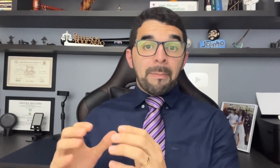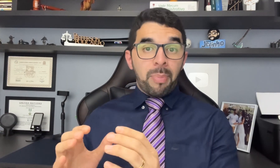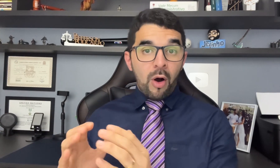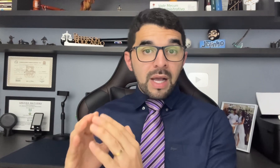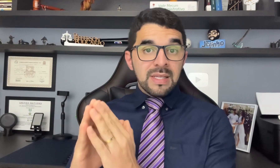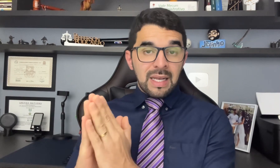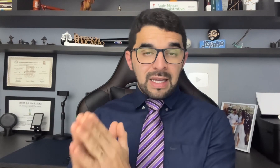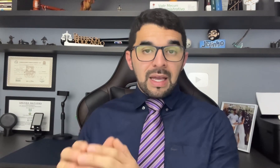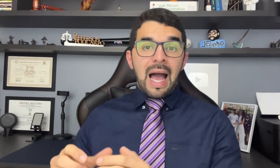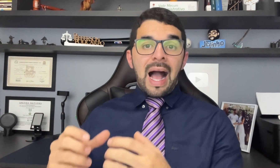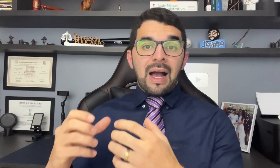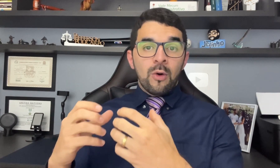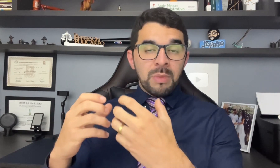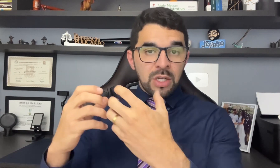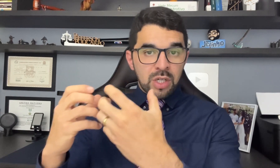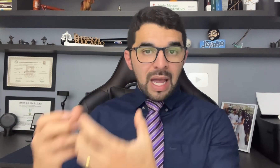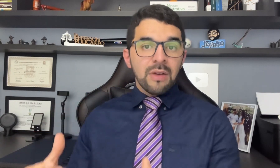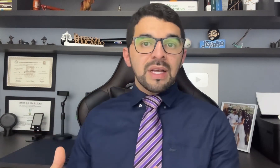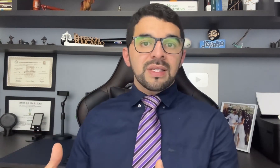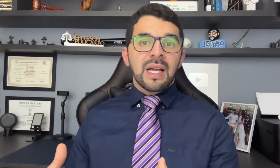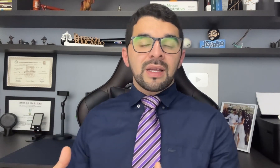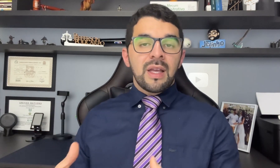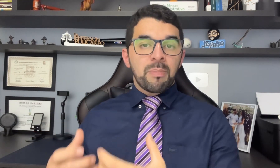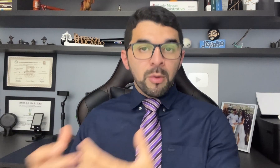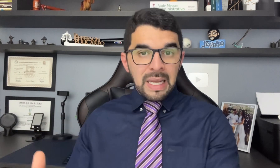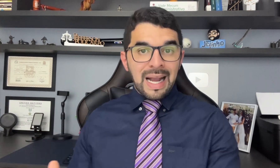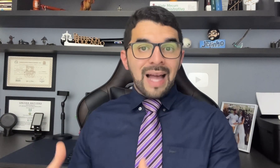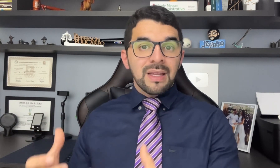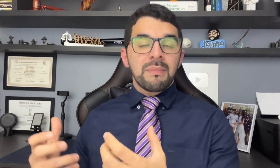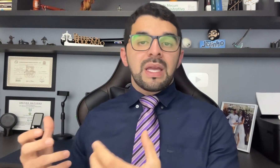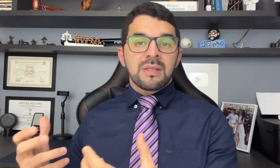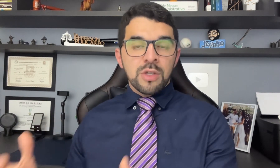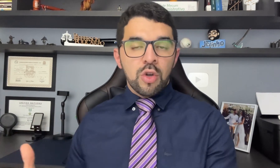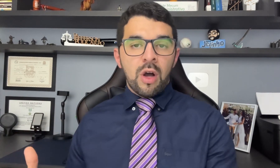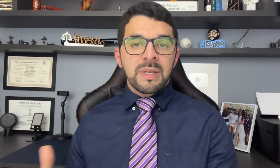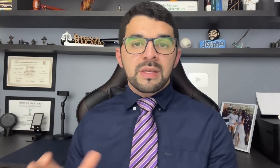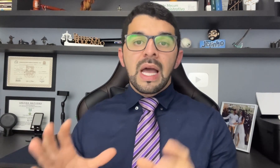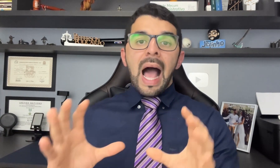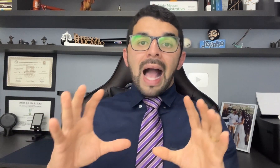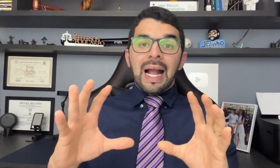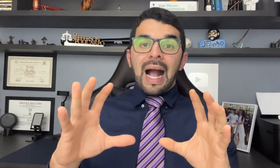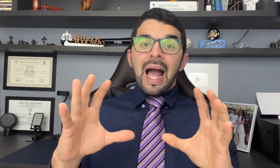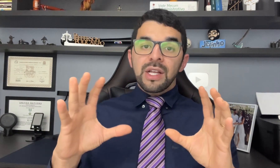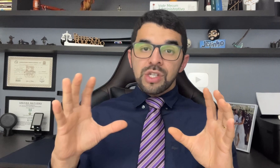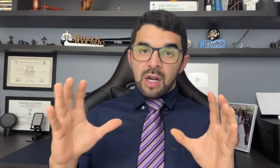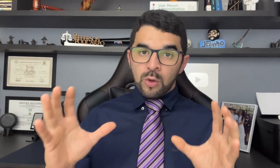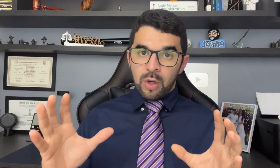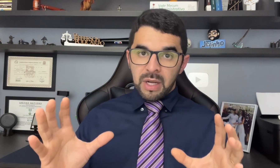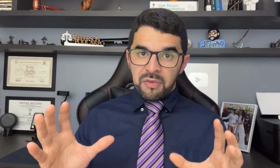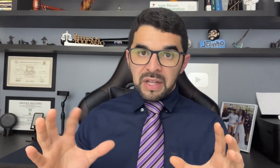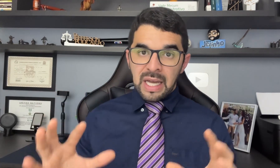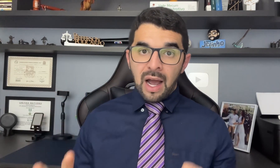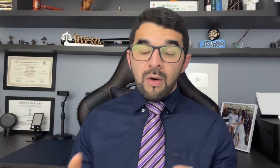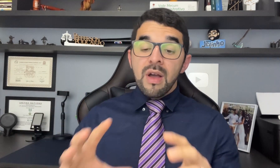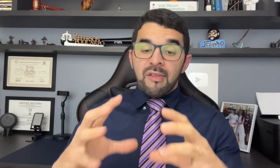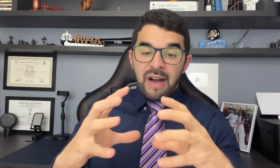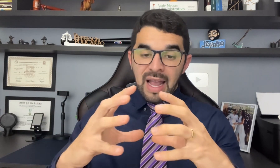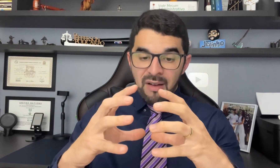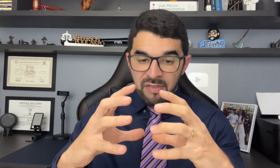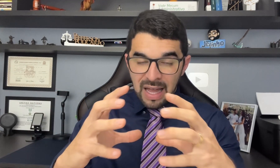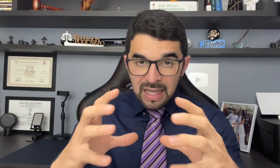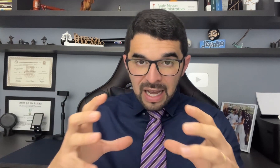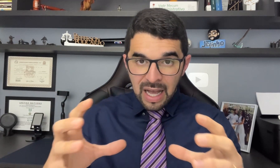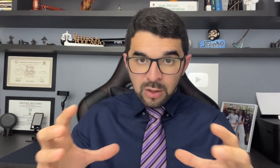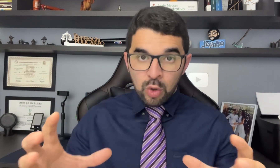E após ali, o Ministério da Cidadania publicar também essas normas, a Caixa Econômica Federal